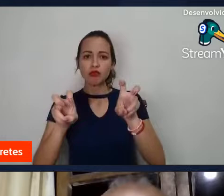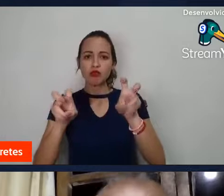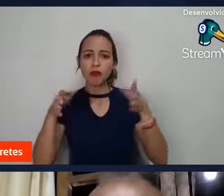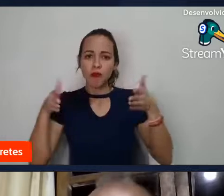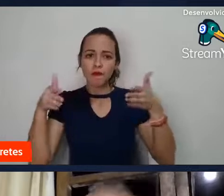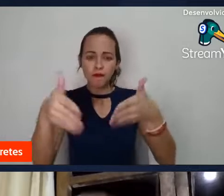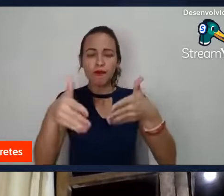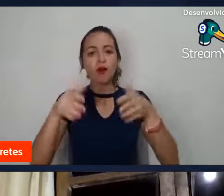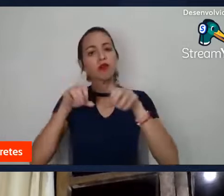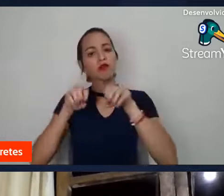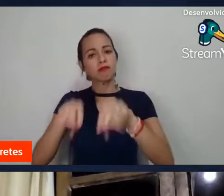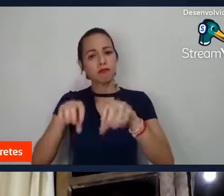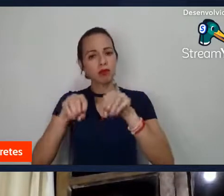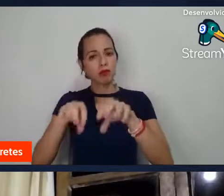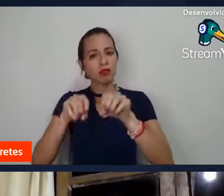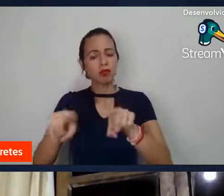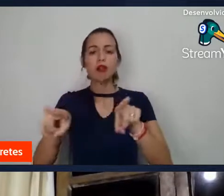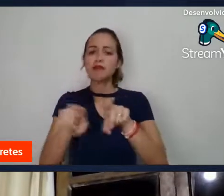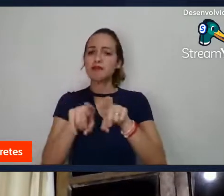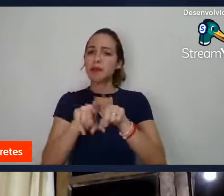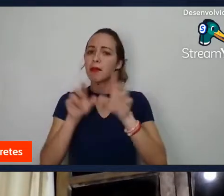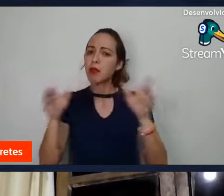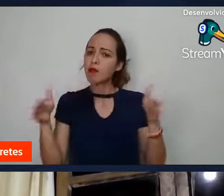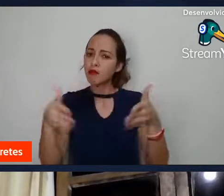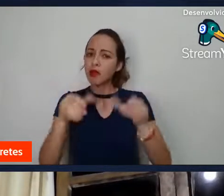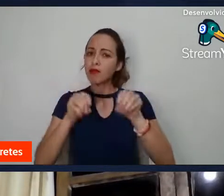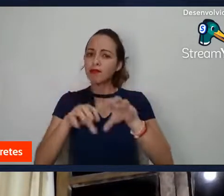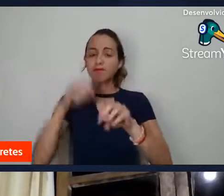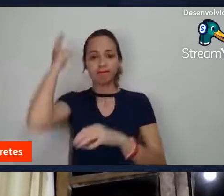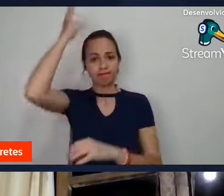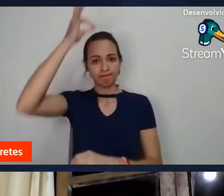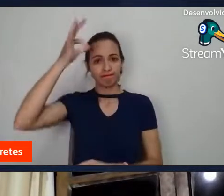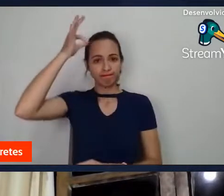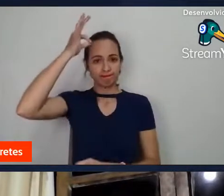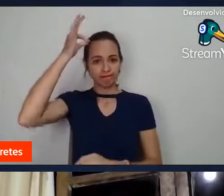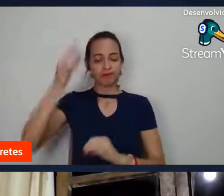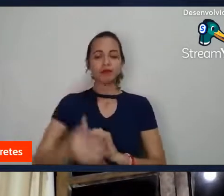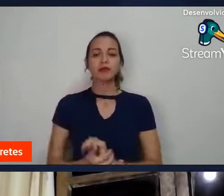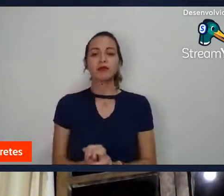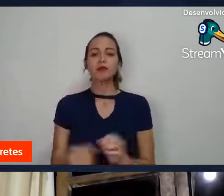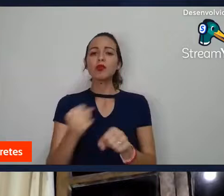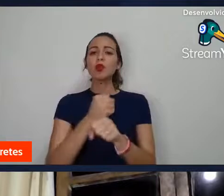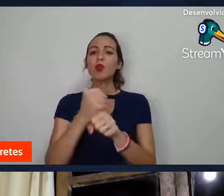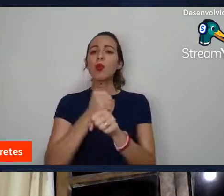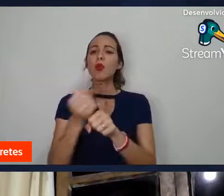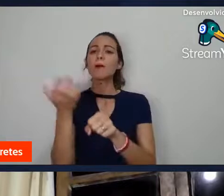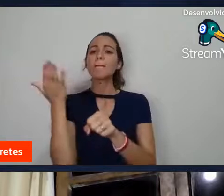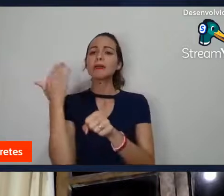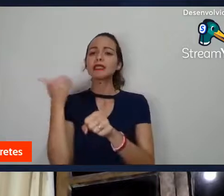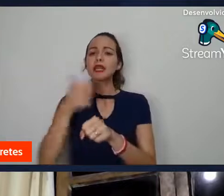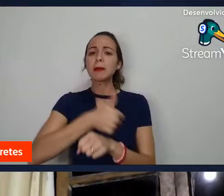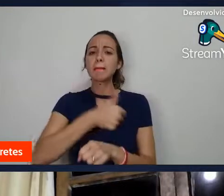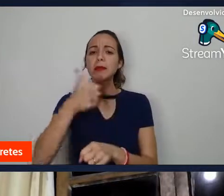forma geral, bem como a educação no Espírito Santo. O ano passado, no dia 1º de junho